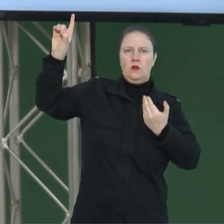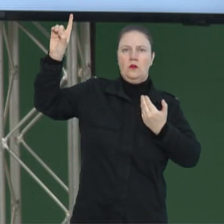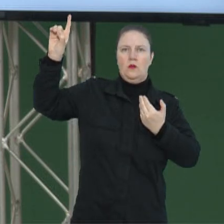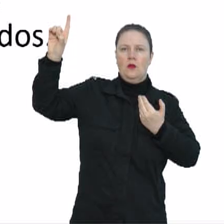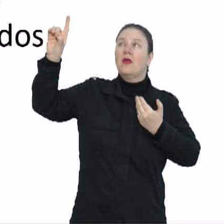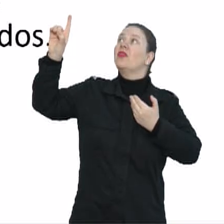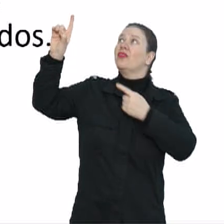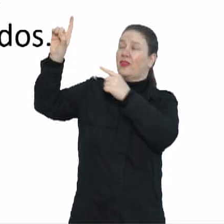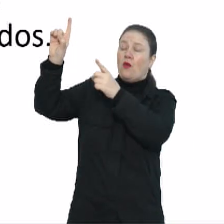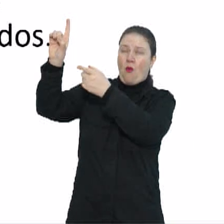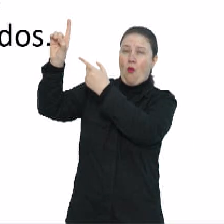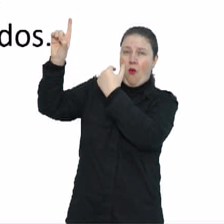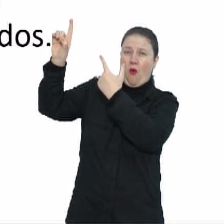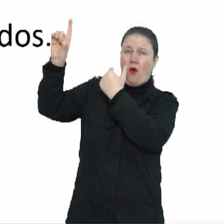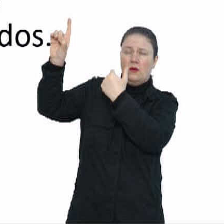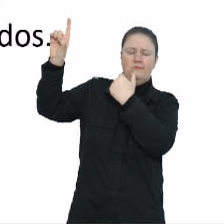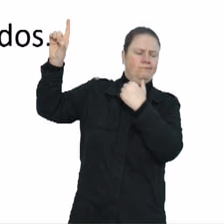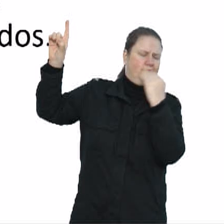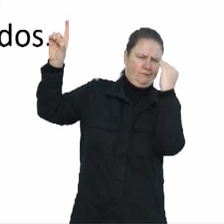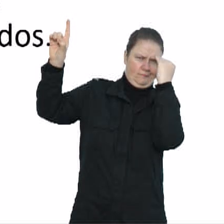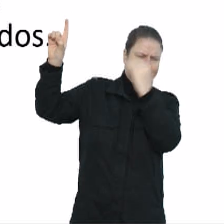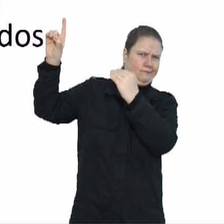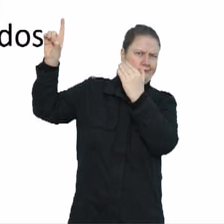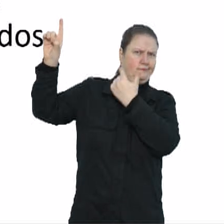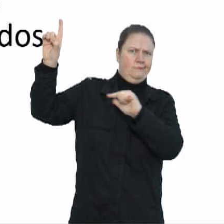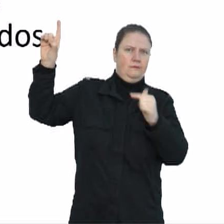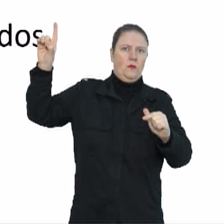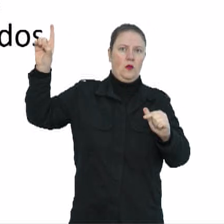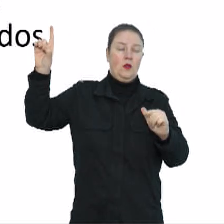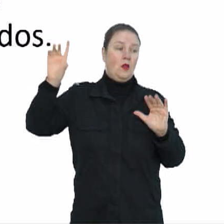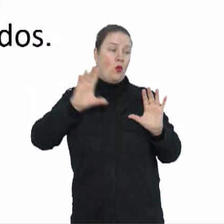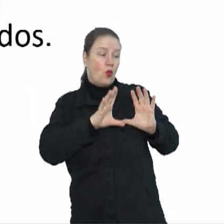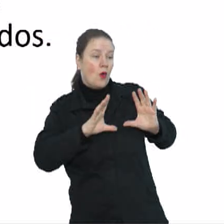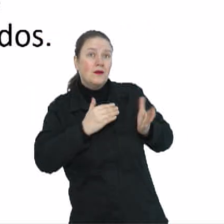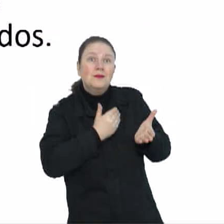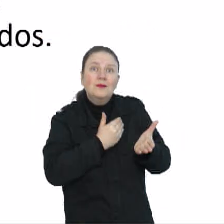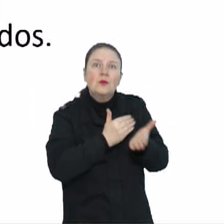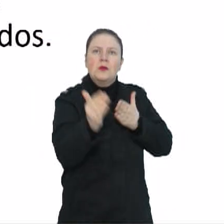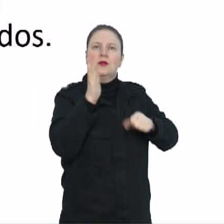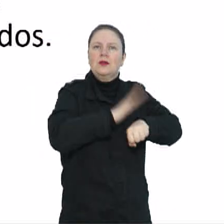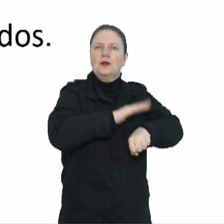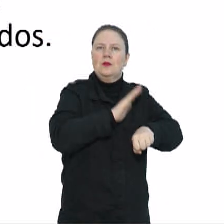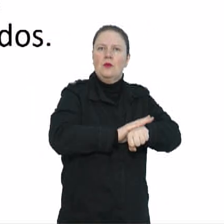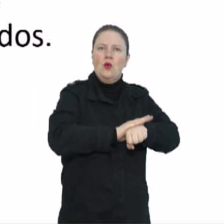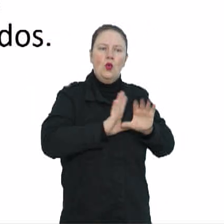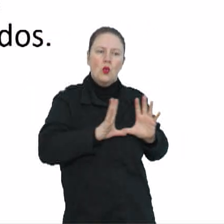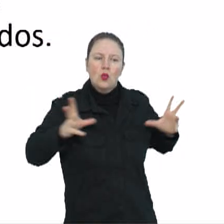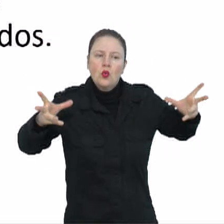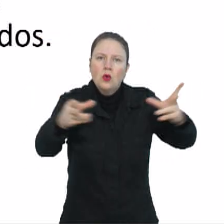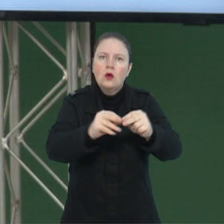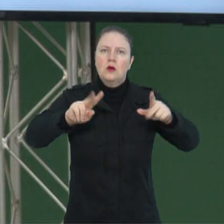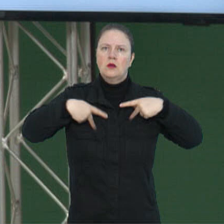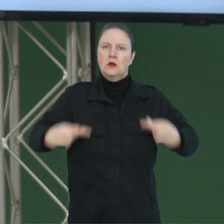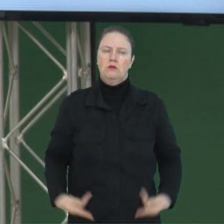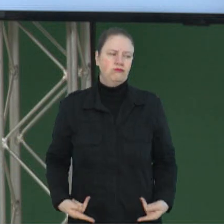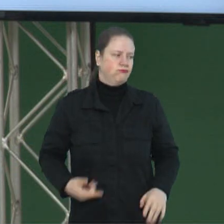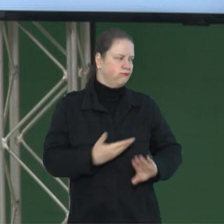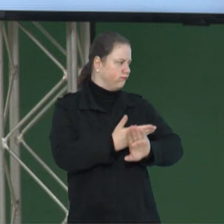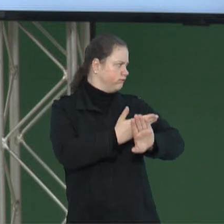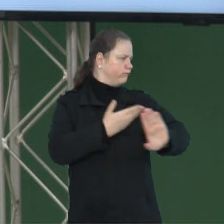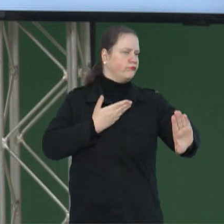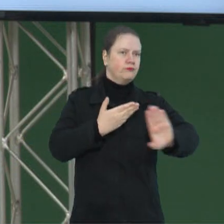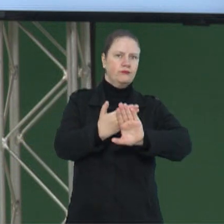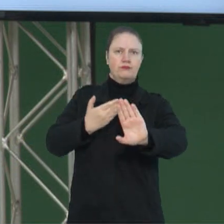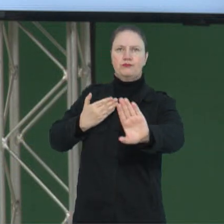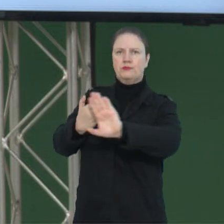a partir do pecado original, todo ser humano seria tentado a desviar-se do caminho de Deus. Tá? Então, a gente vai dizer que o pecado